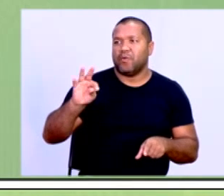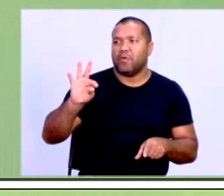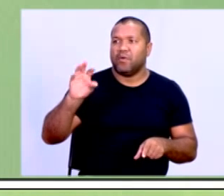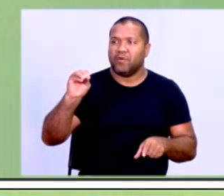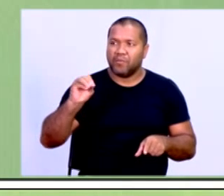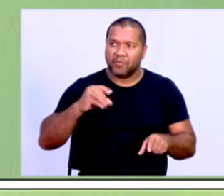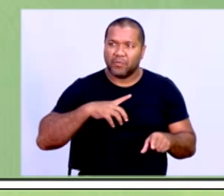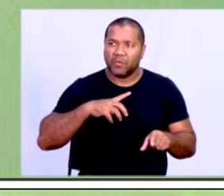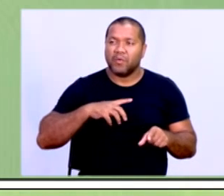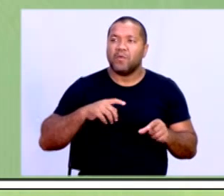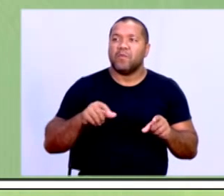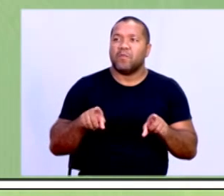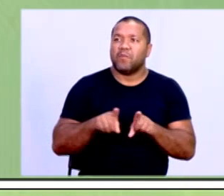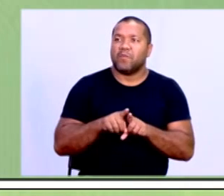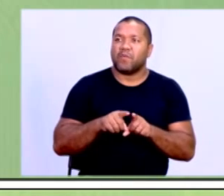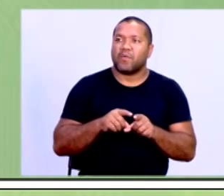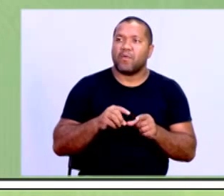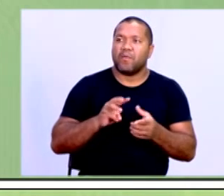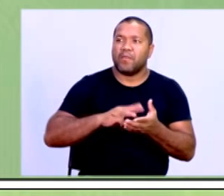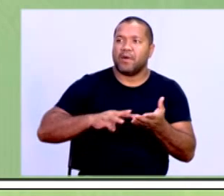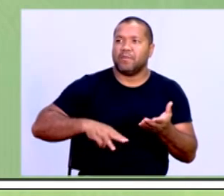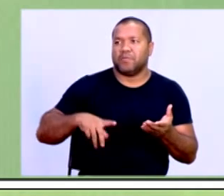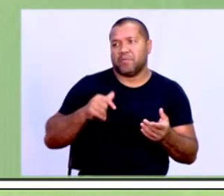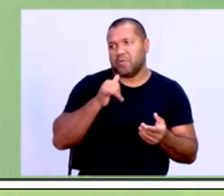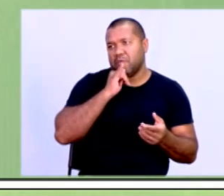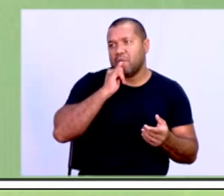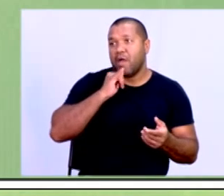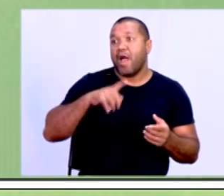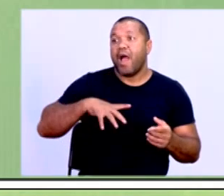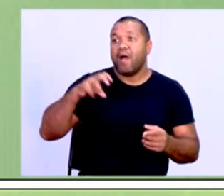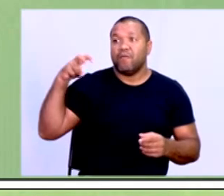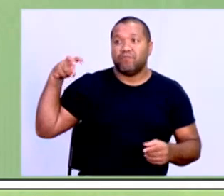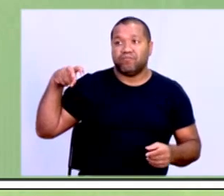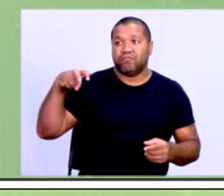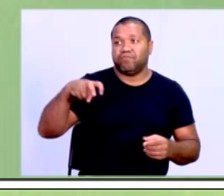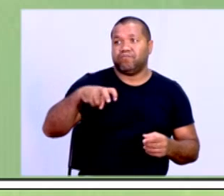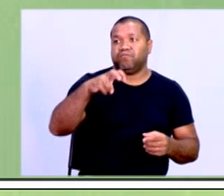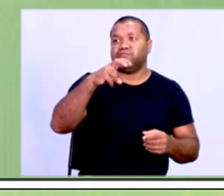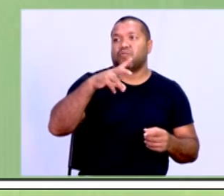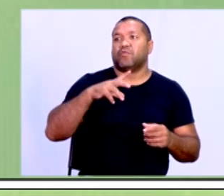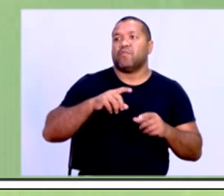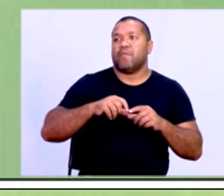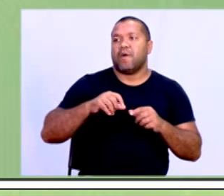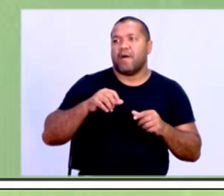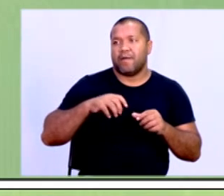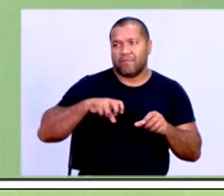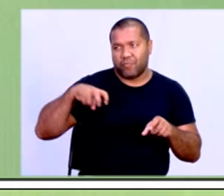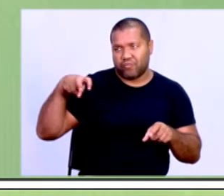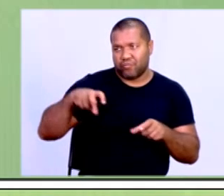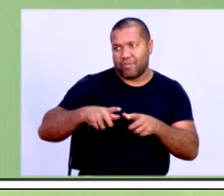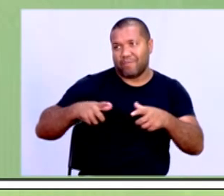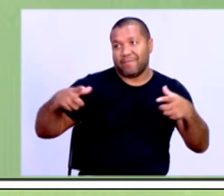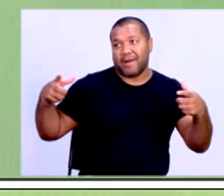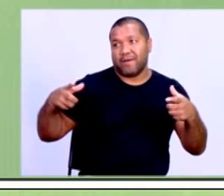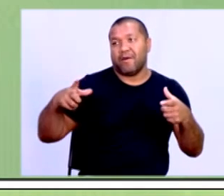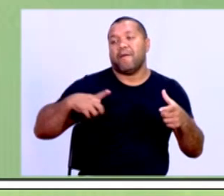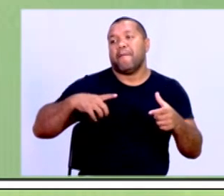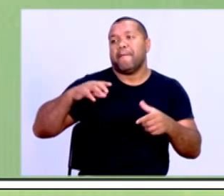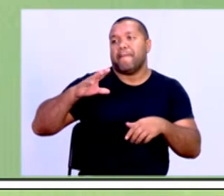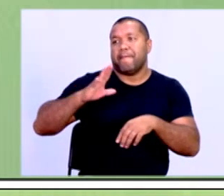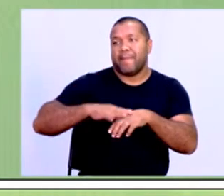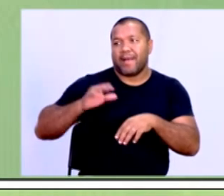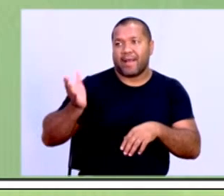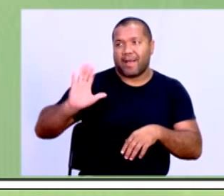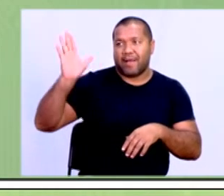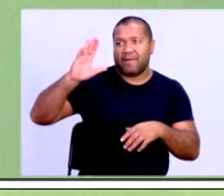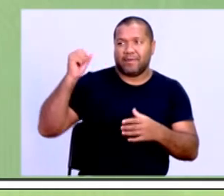um parâmetro de cilindradas, por exemplo. Quanto maior for a moto, mais cilindrada ela tiver, mais caro vai